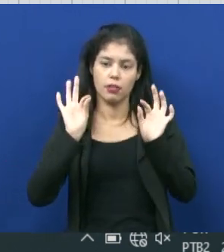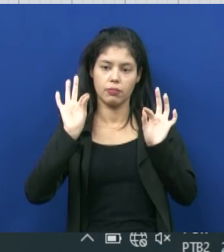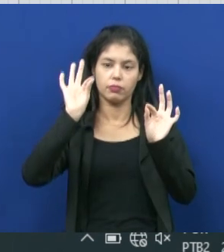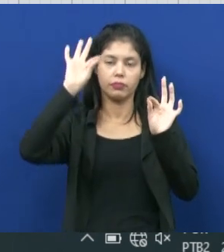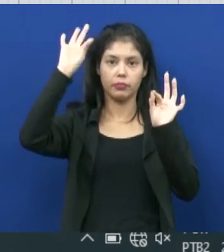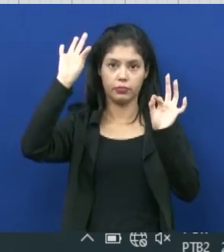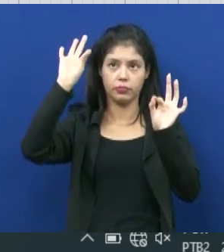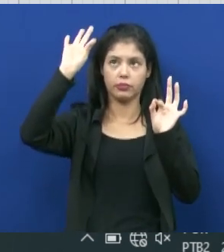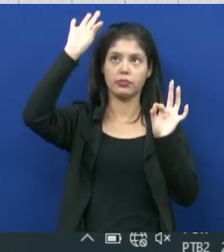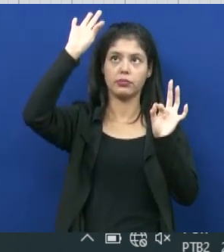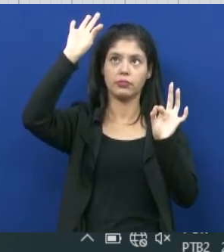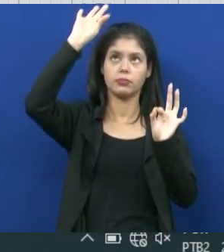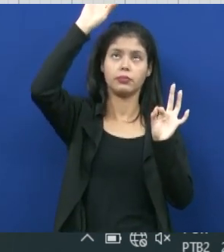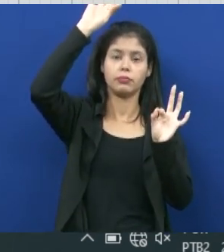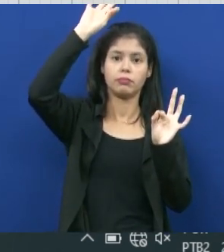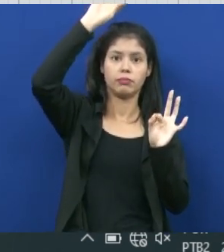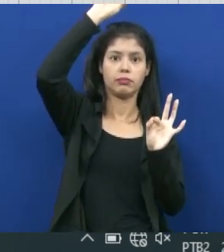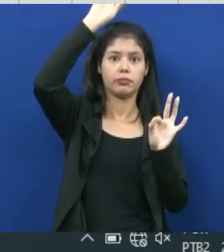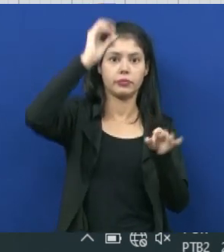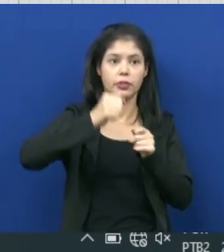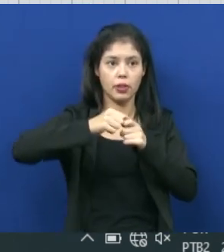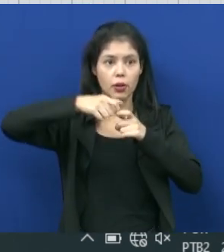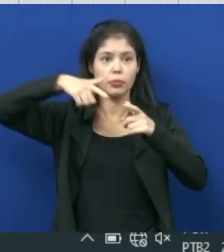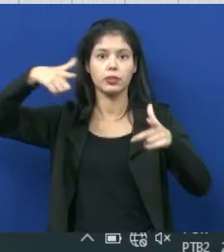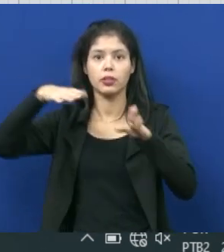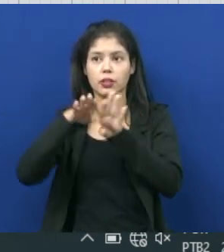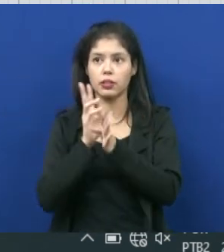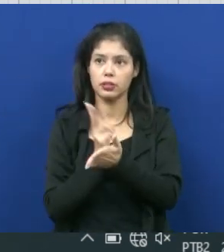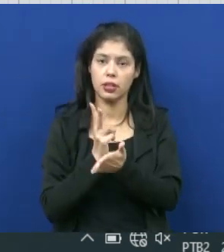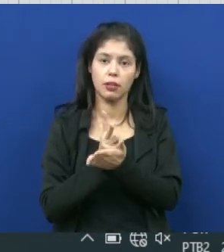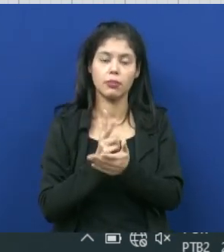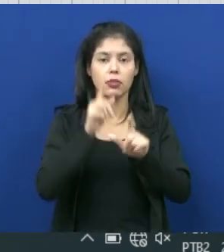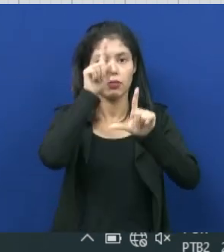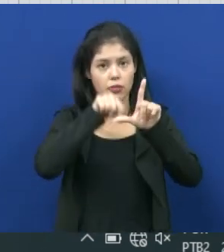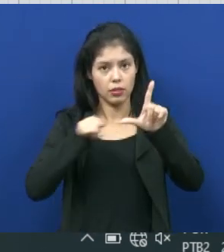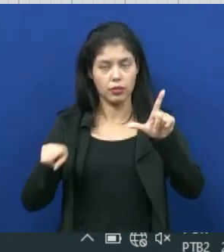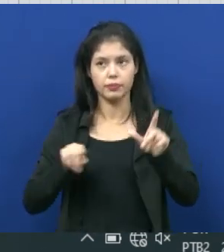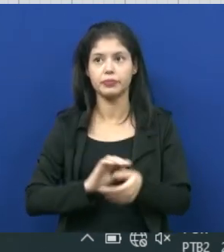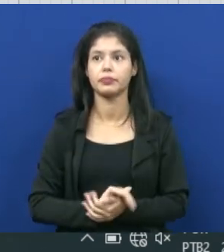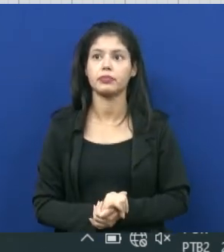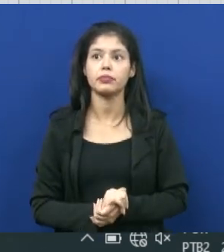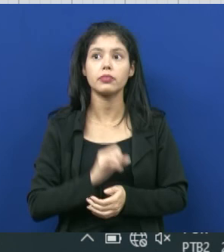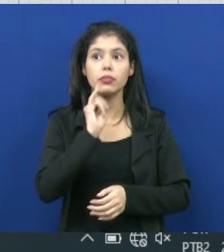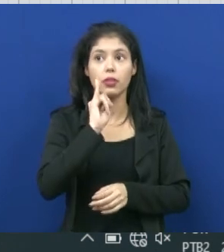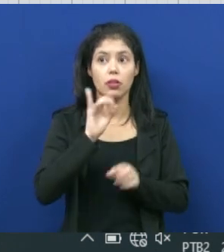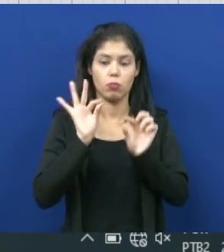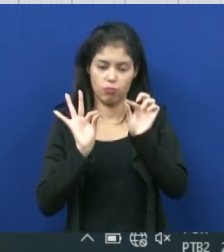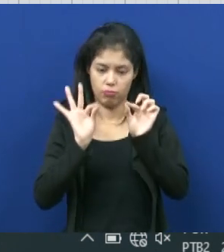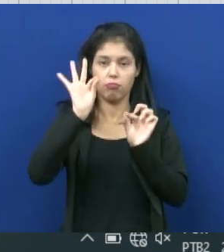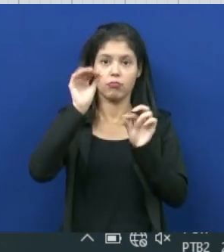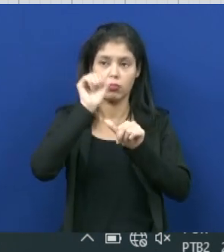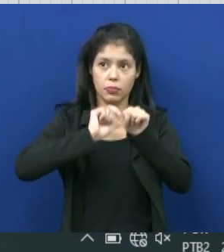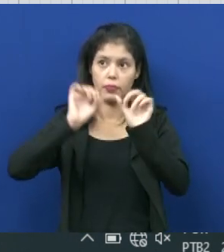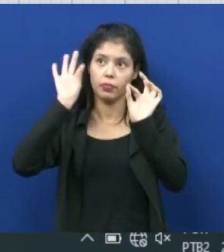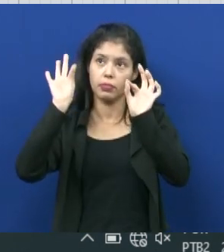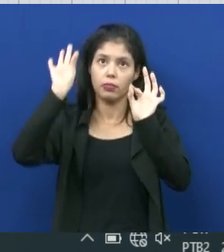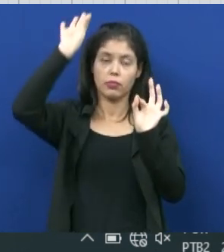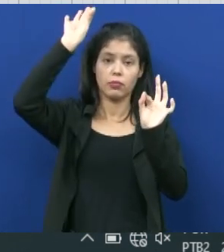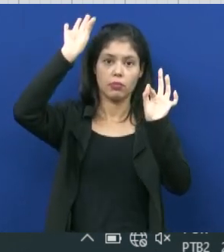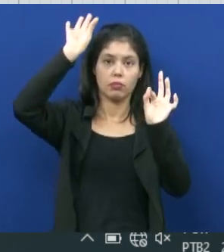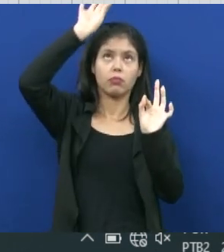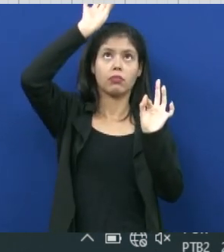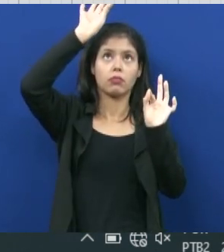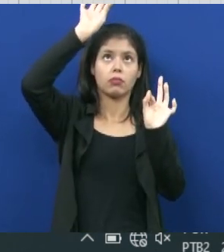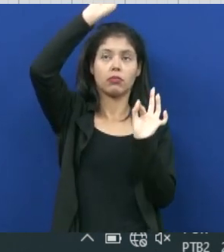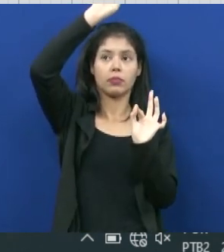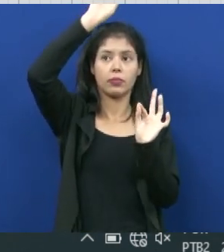das ordenadas. E agora é 2. Então, se eu deslocar um pouquinho mais, novamente vai estar se deslocando no eixo